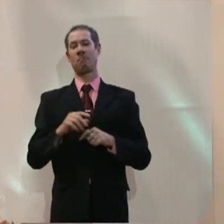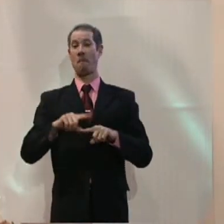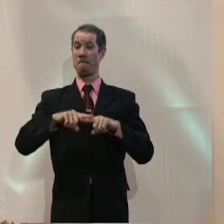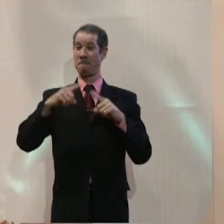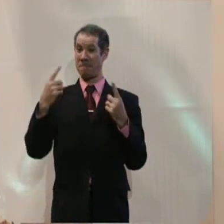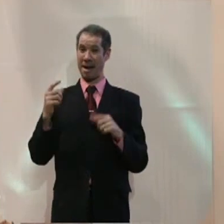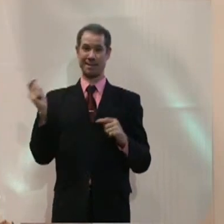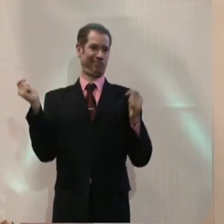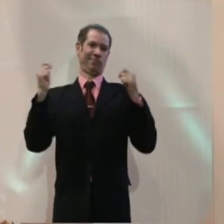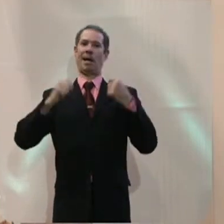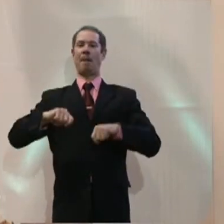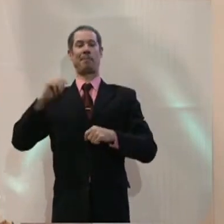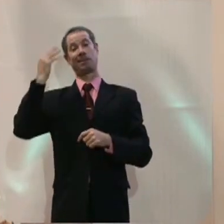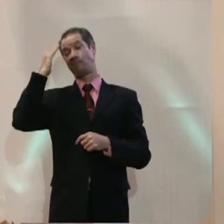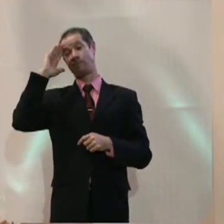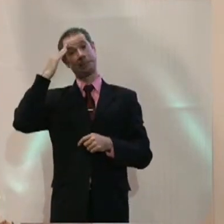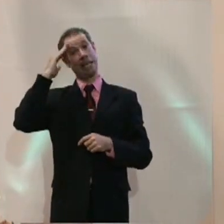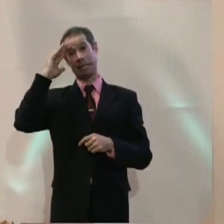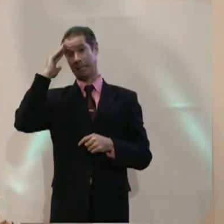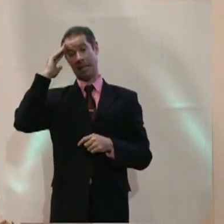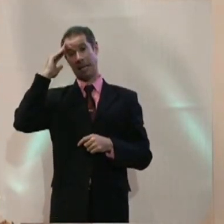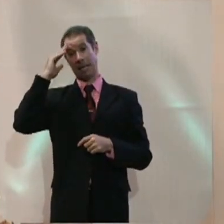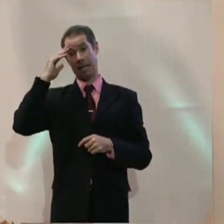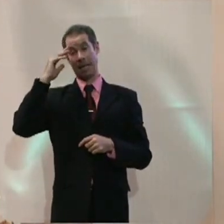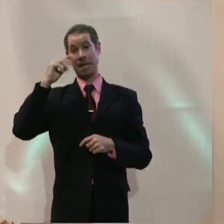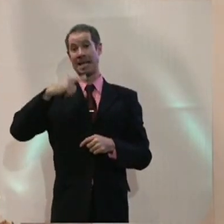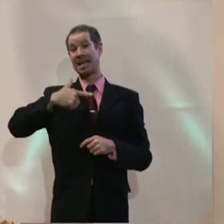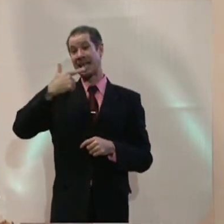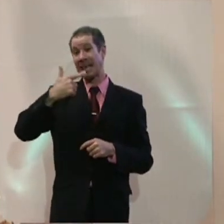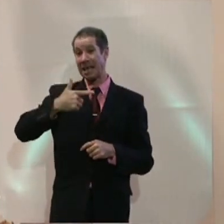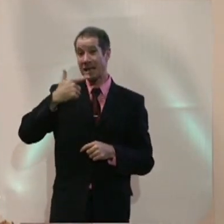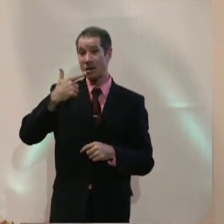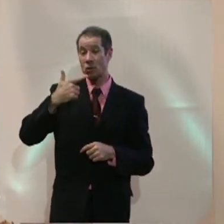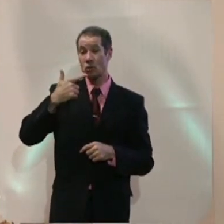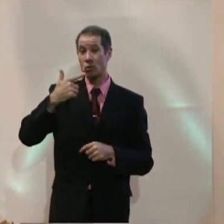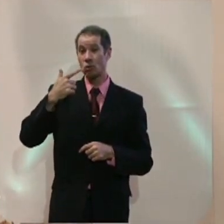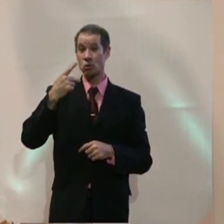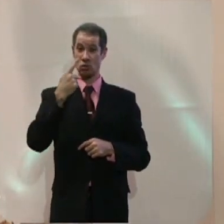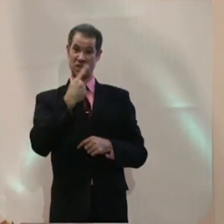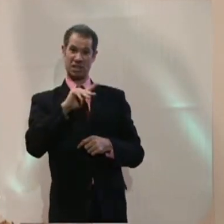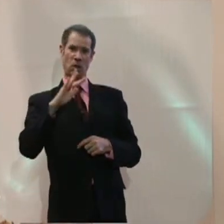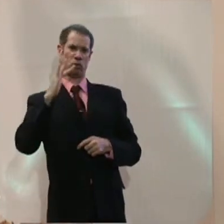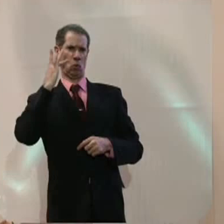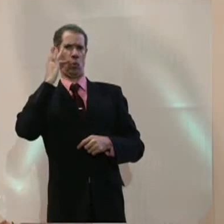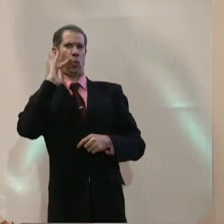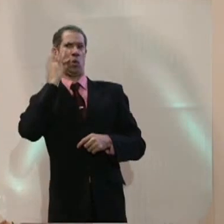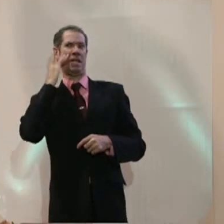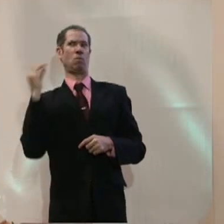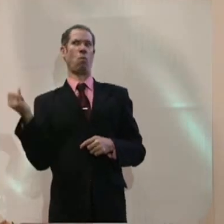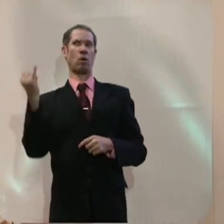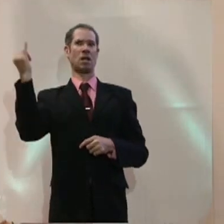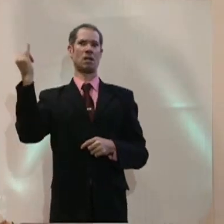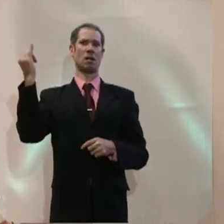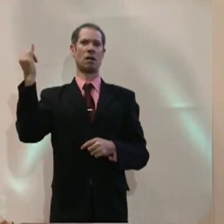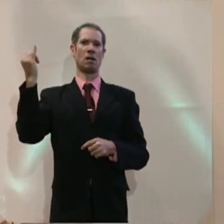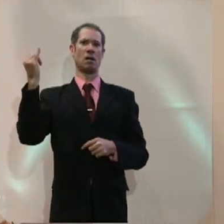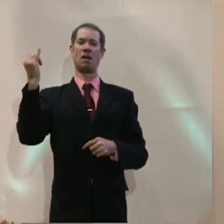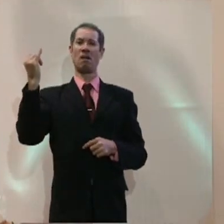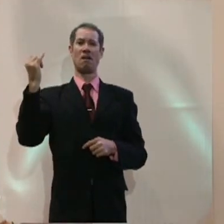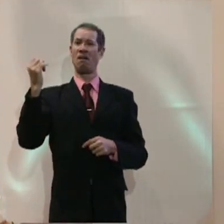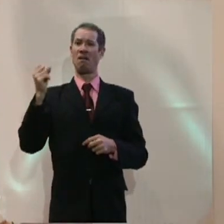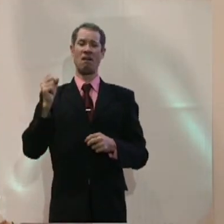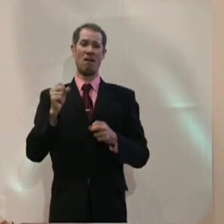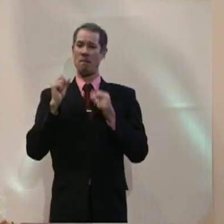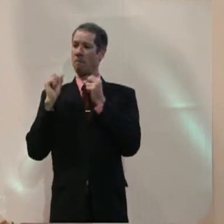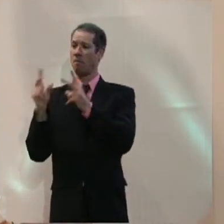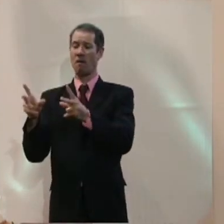Mas eu não era capaz de entender que aquele queijo não eram os seus tesouros, eram as mercadorias do